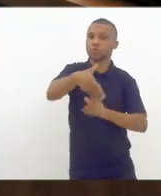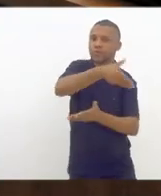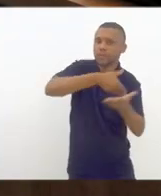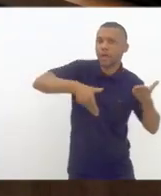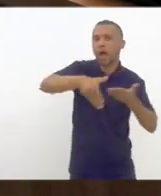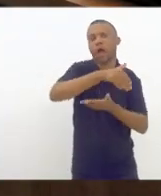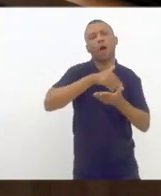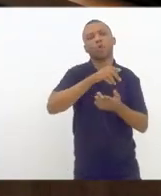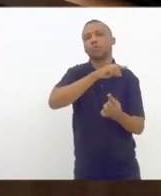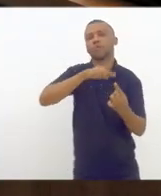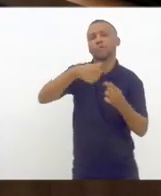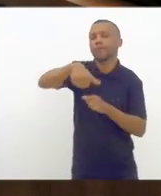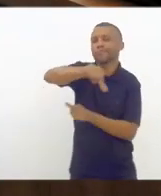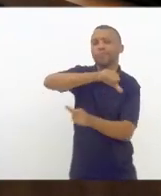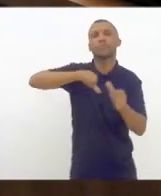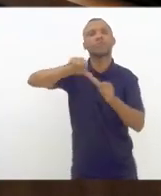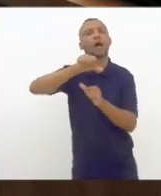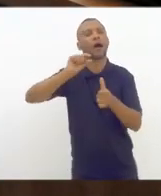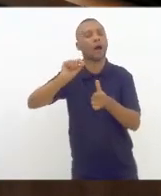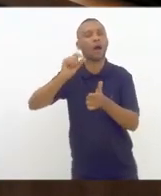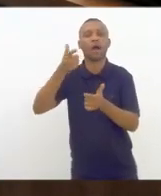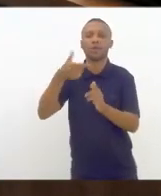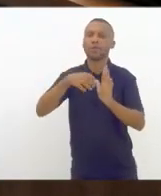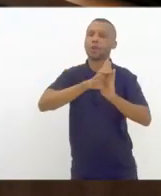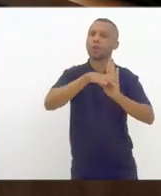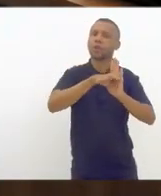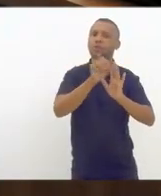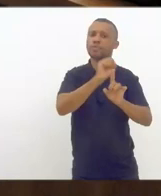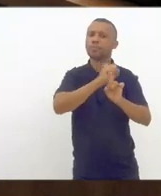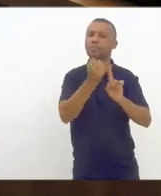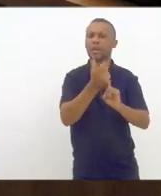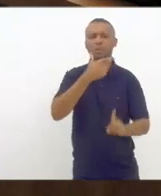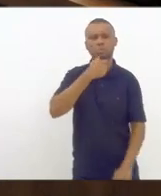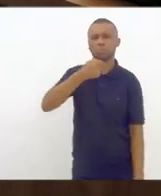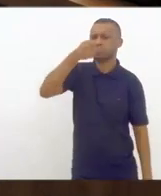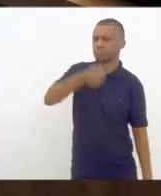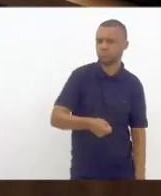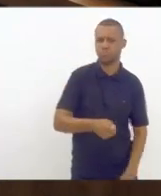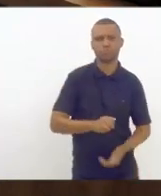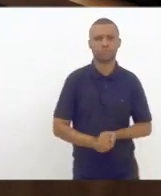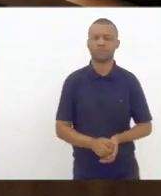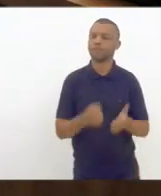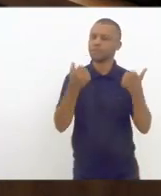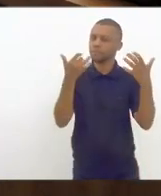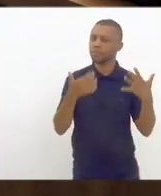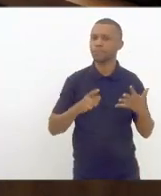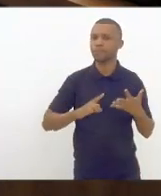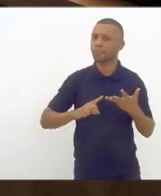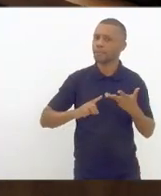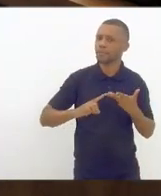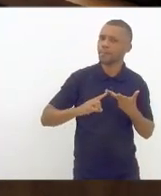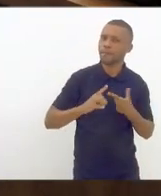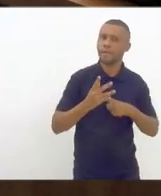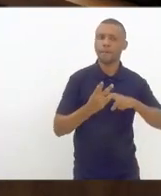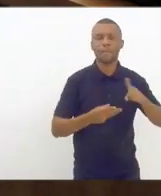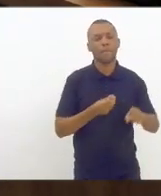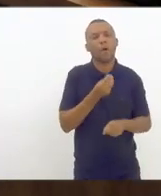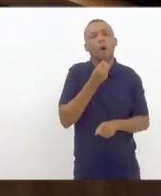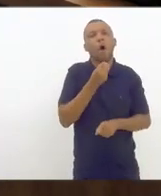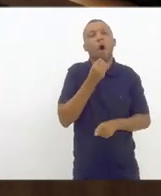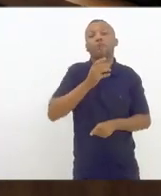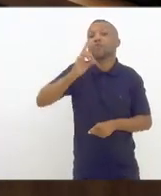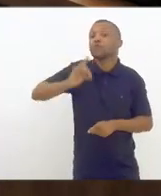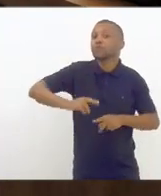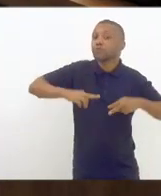de desmontar uma sociedade patriarcal. Então, dito isso, por óbvio, é direito humano das mulheres